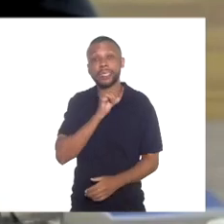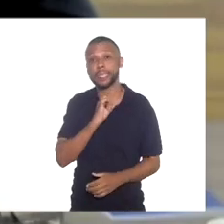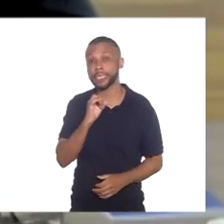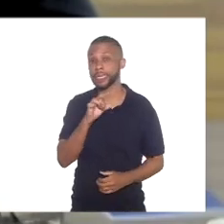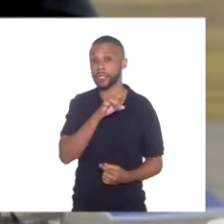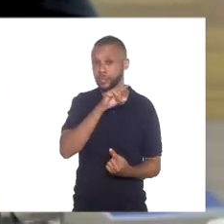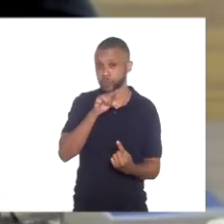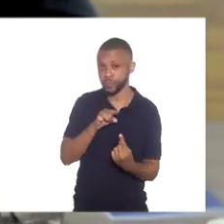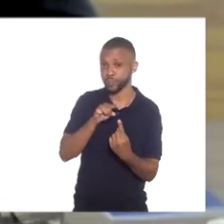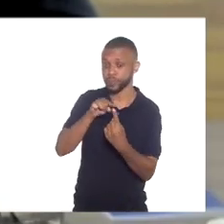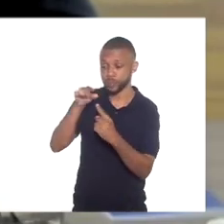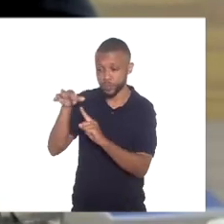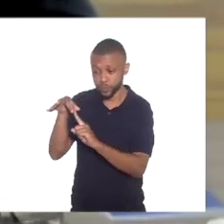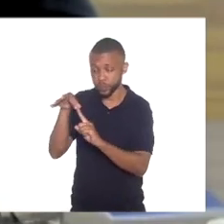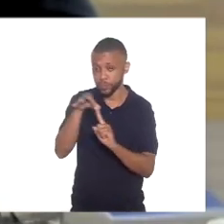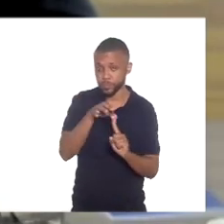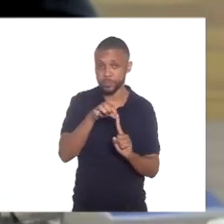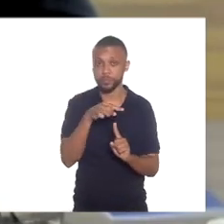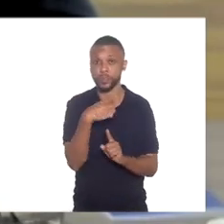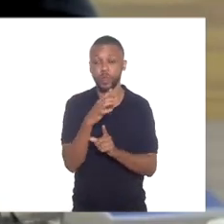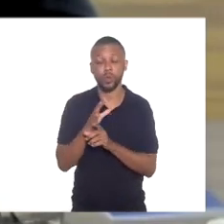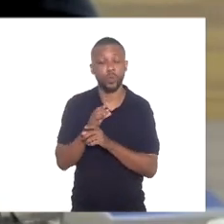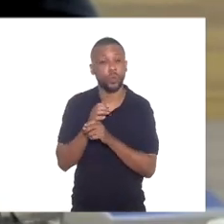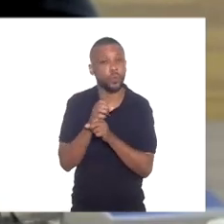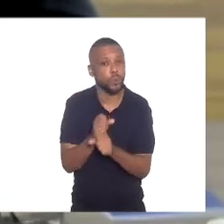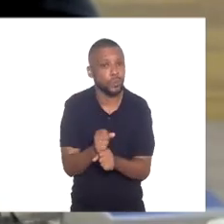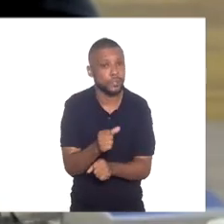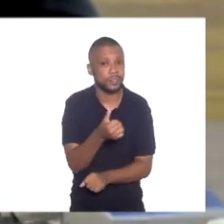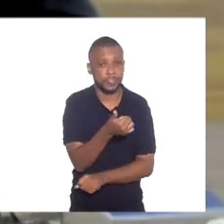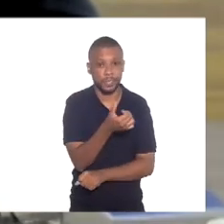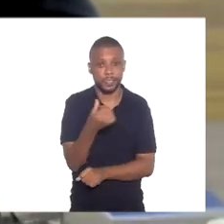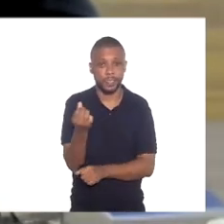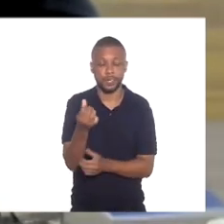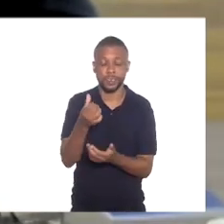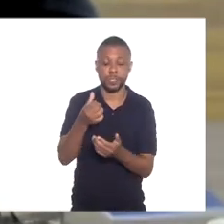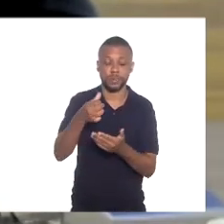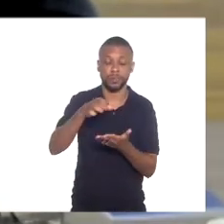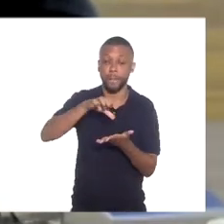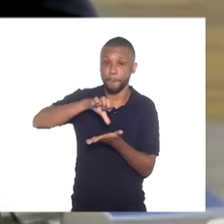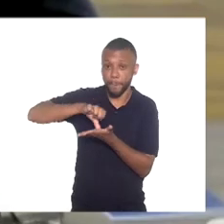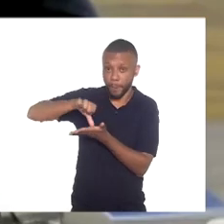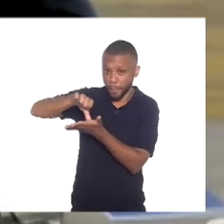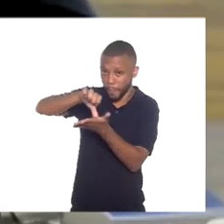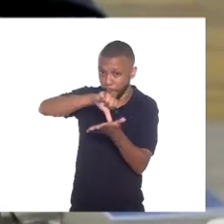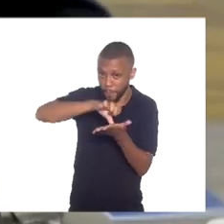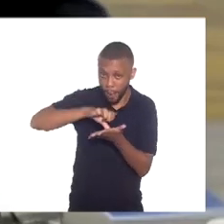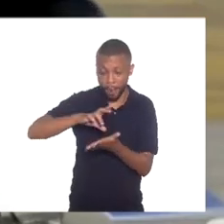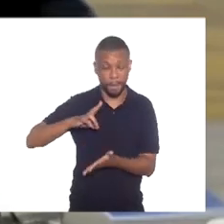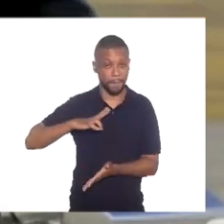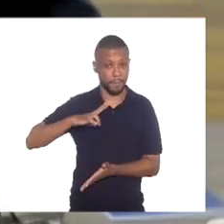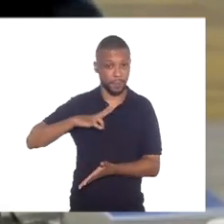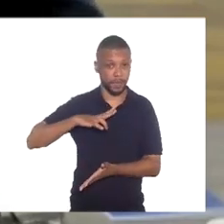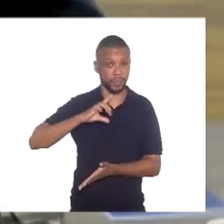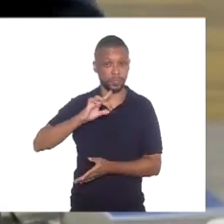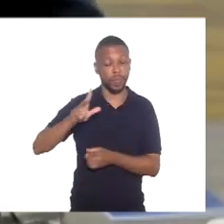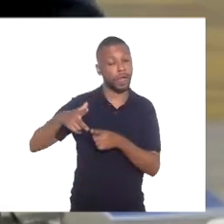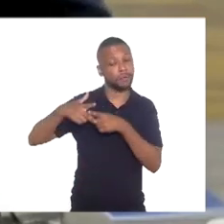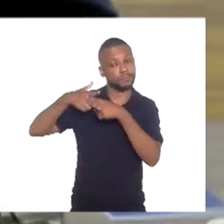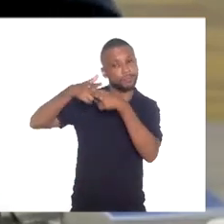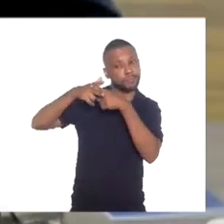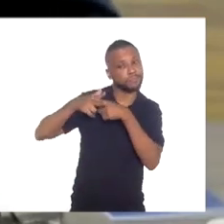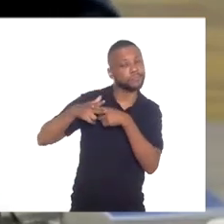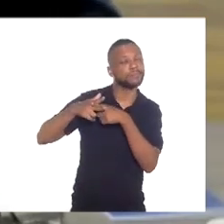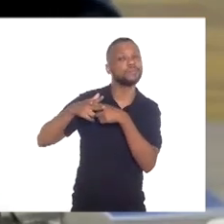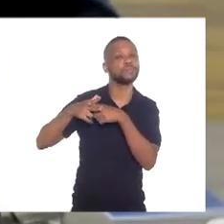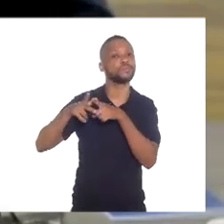aqui para os nossos 16 estaleiros privados parte da sua manutenção, dos seus